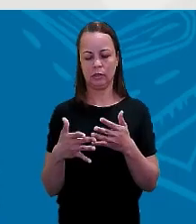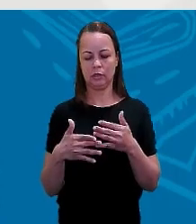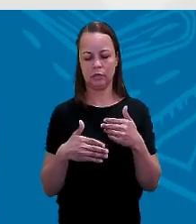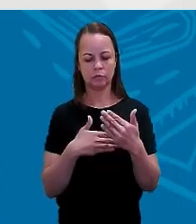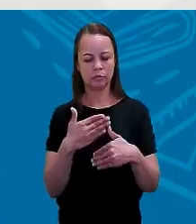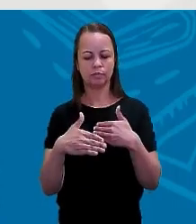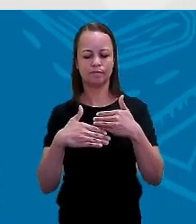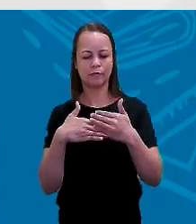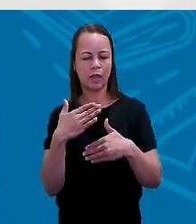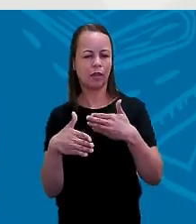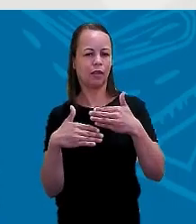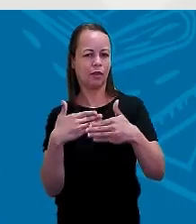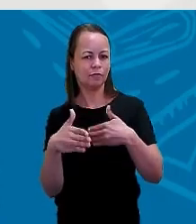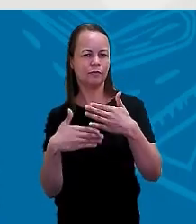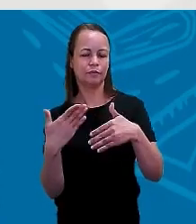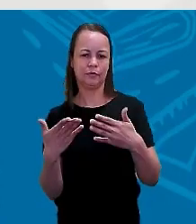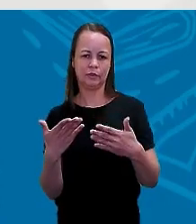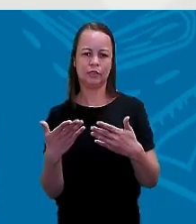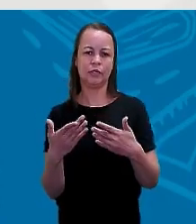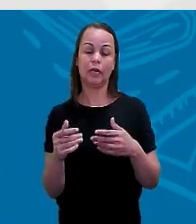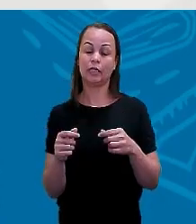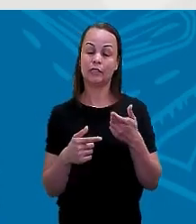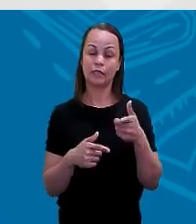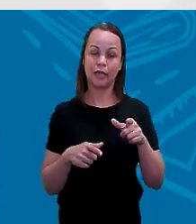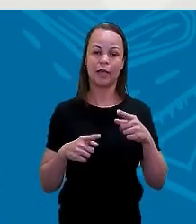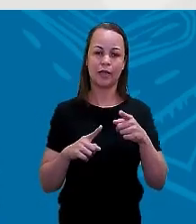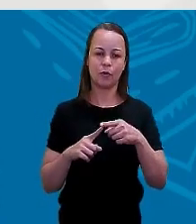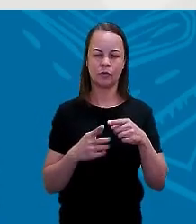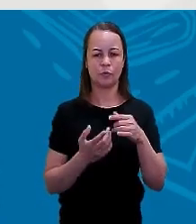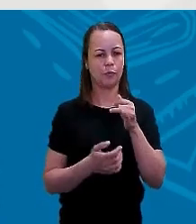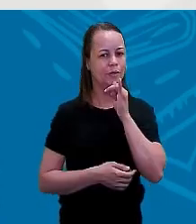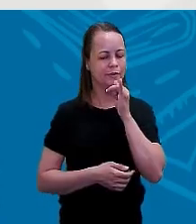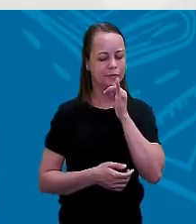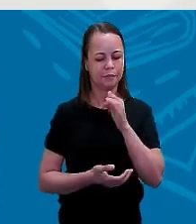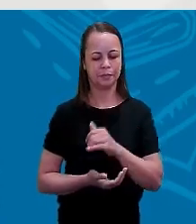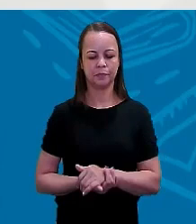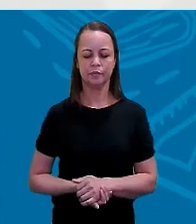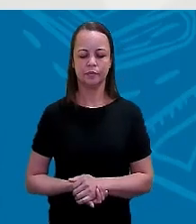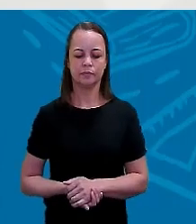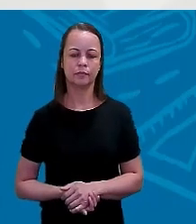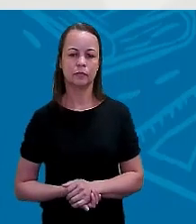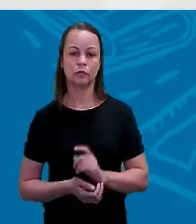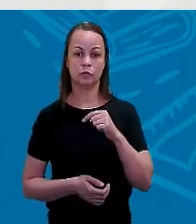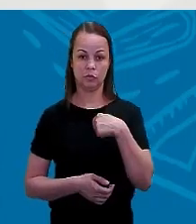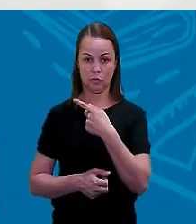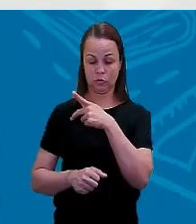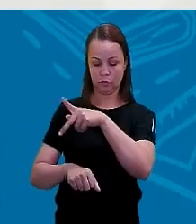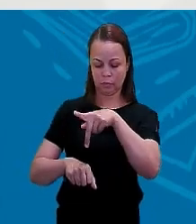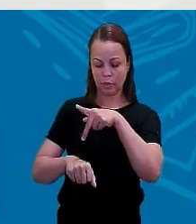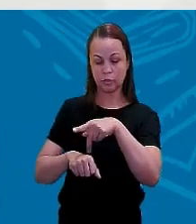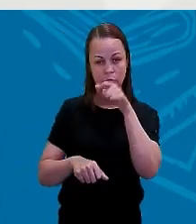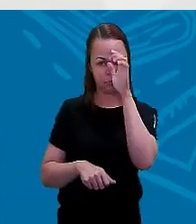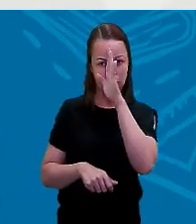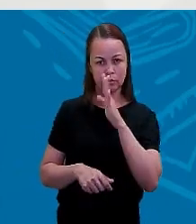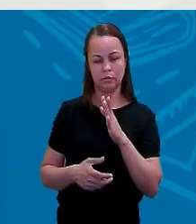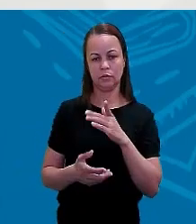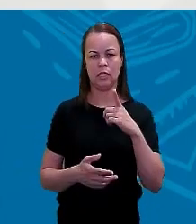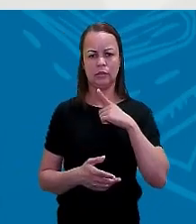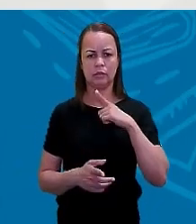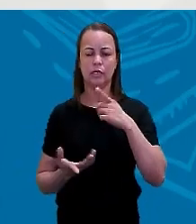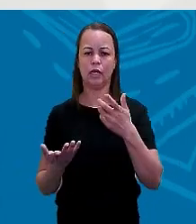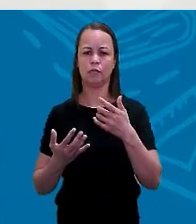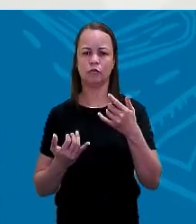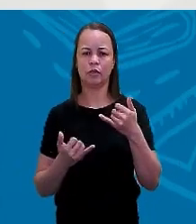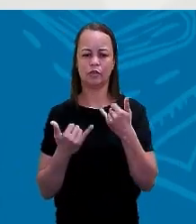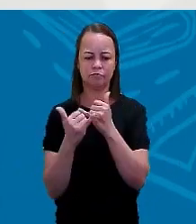vai se renovando continuamente. Por exemplo, a gente, no nosso país, né, nós possuímos várias fontes